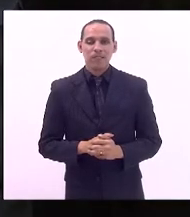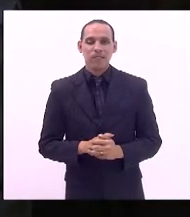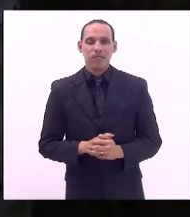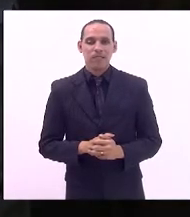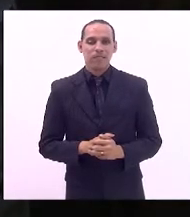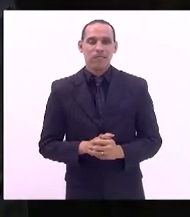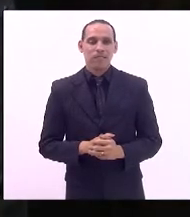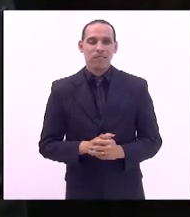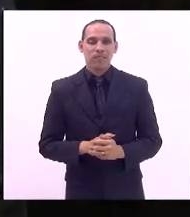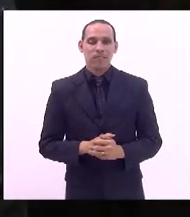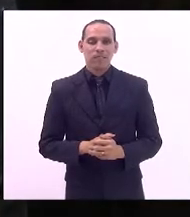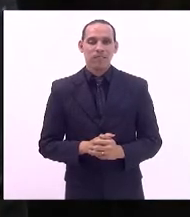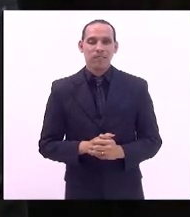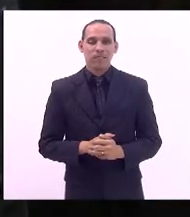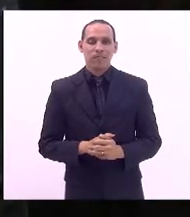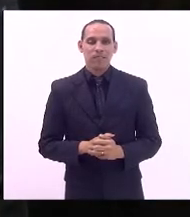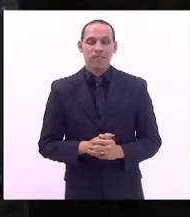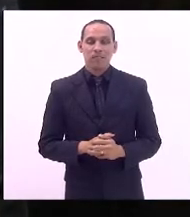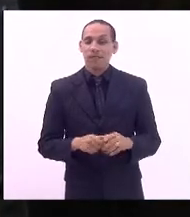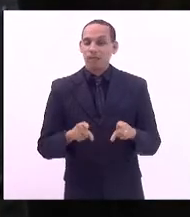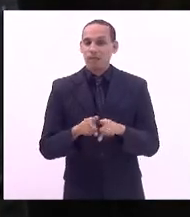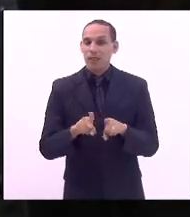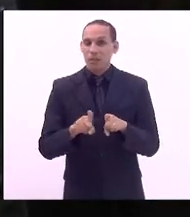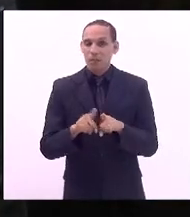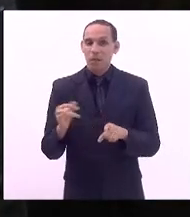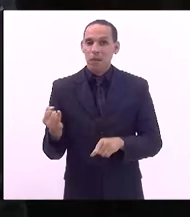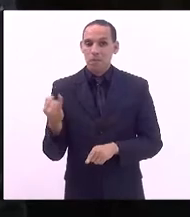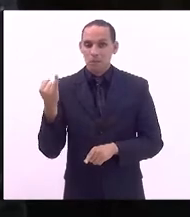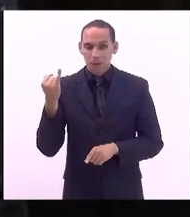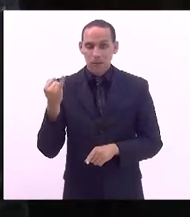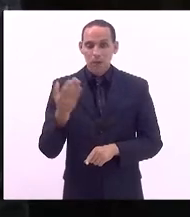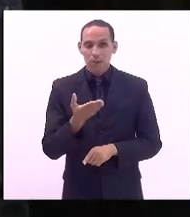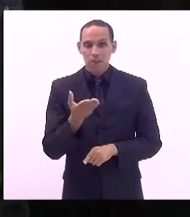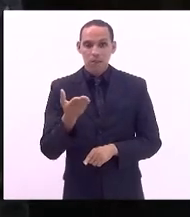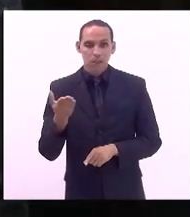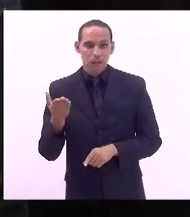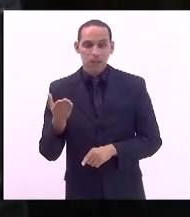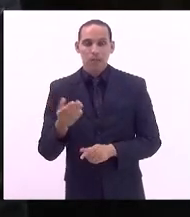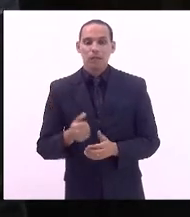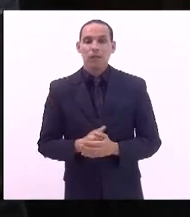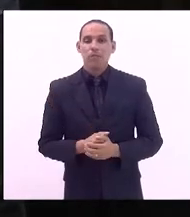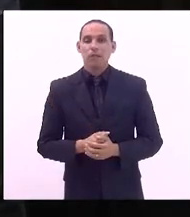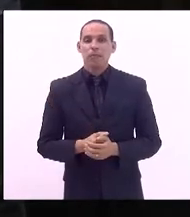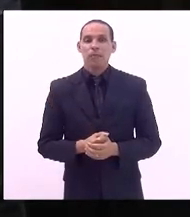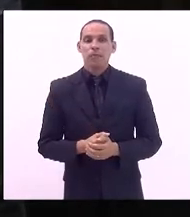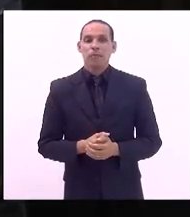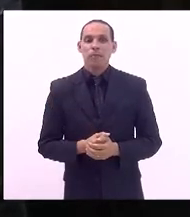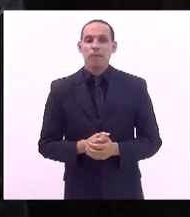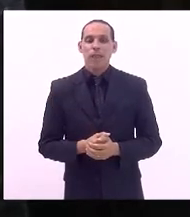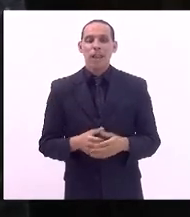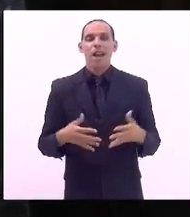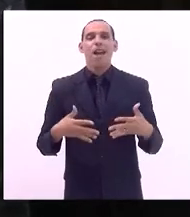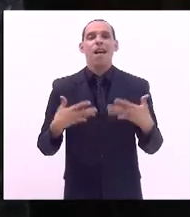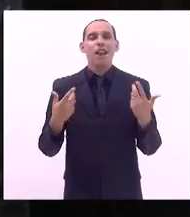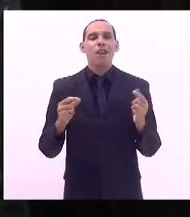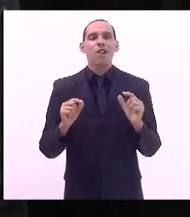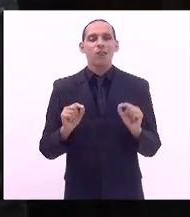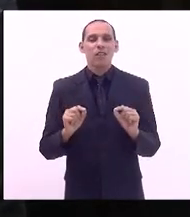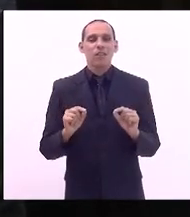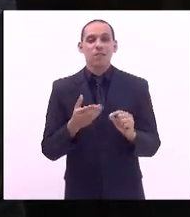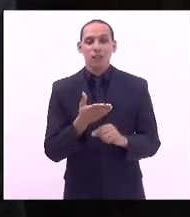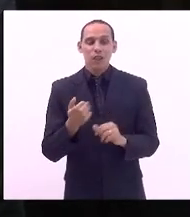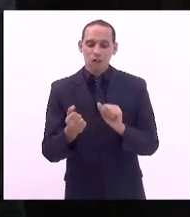e ressaltando sempre a importância de vocês a Nossa Alegria de tê-los